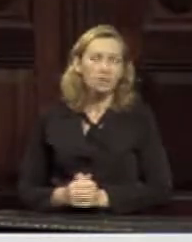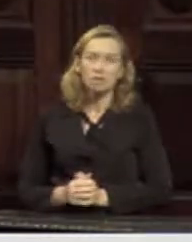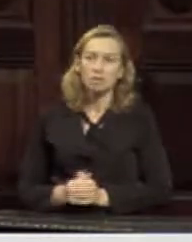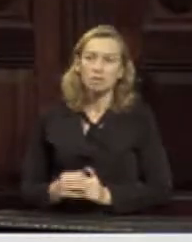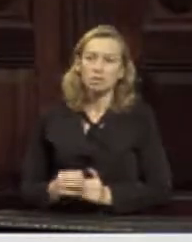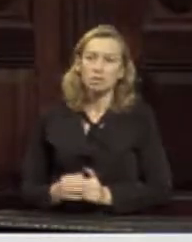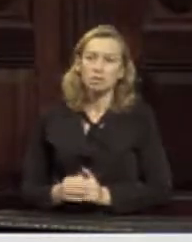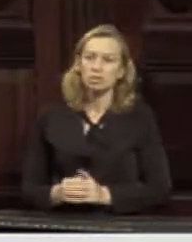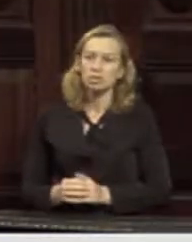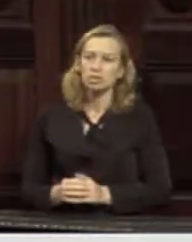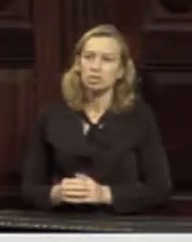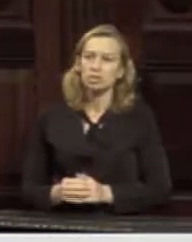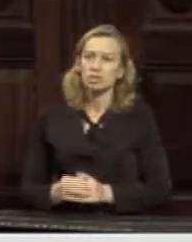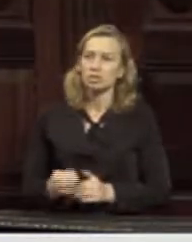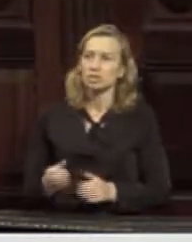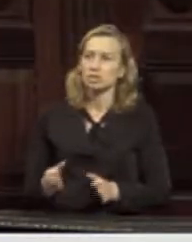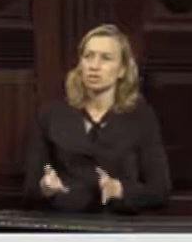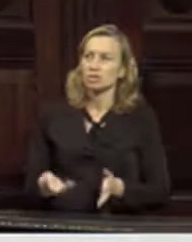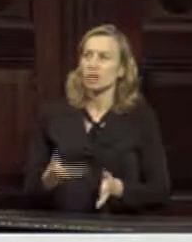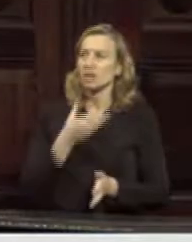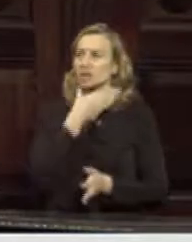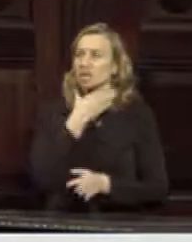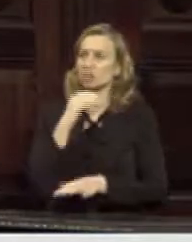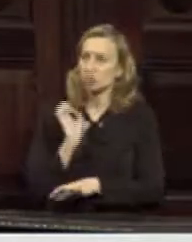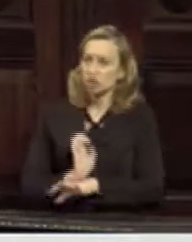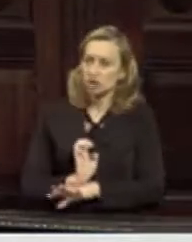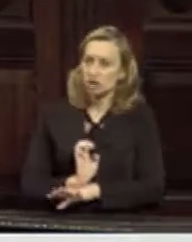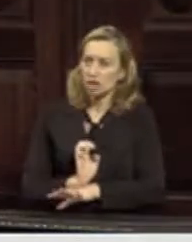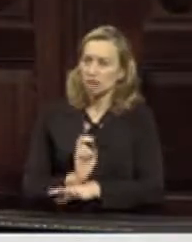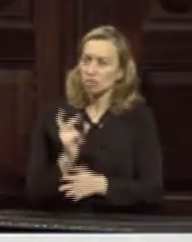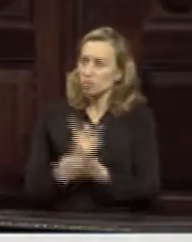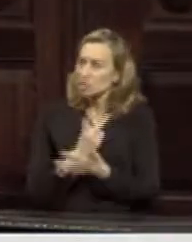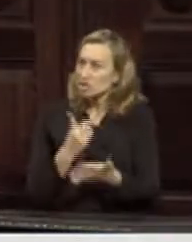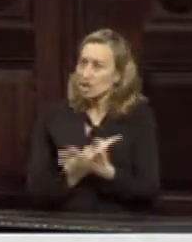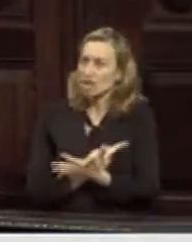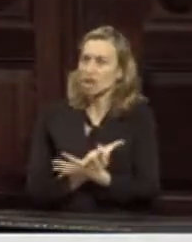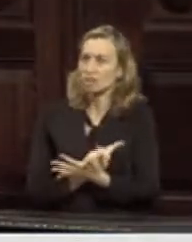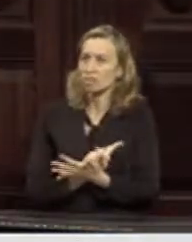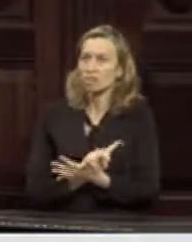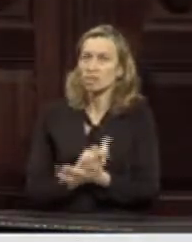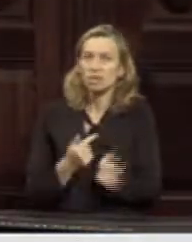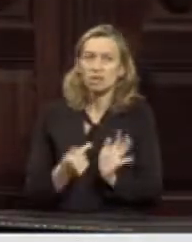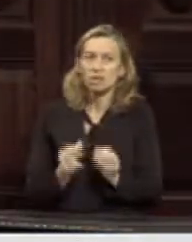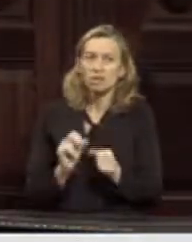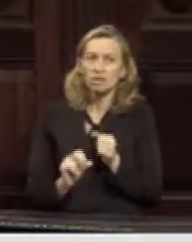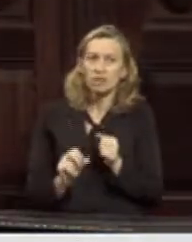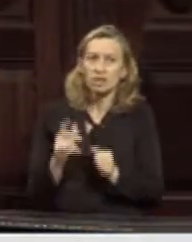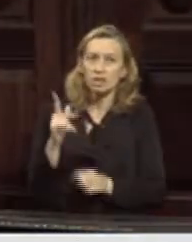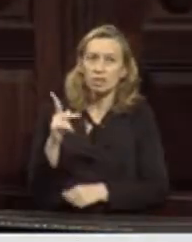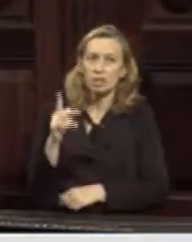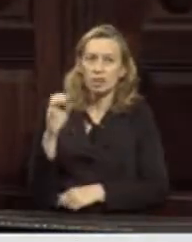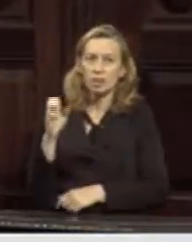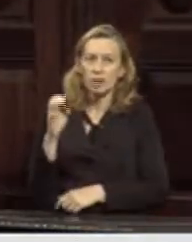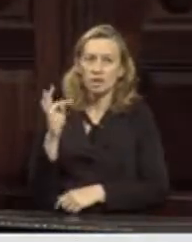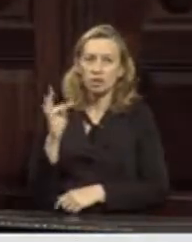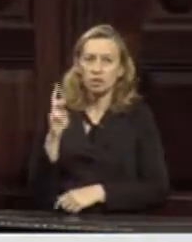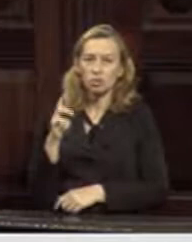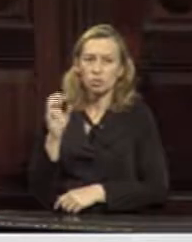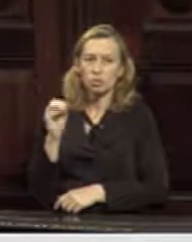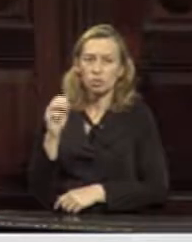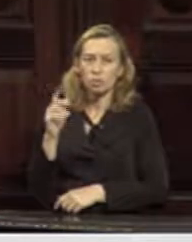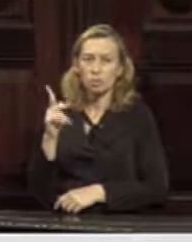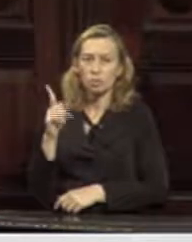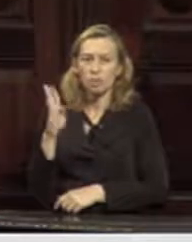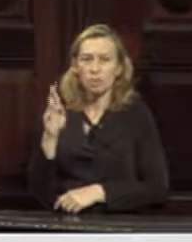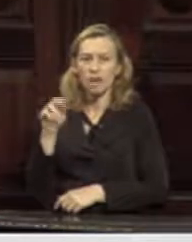Estado esteja sendo percebido com o que vem sendo feito com a Petrobras, a entrega do